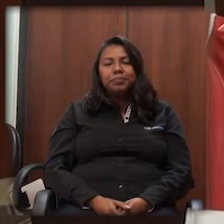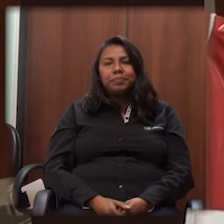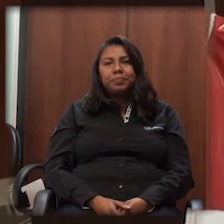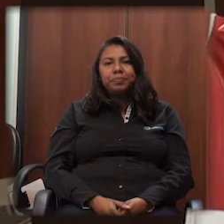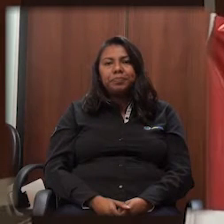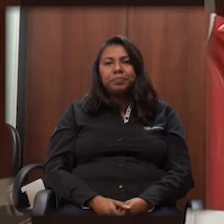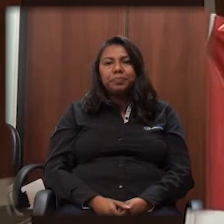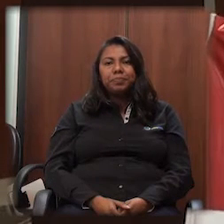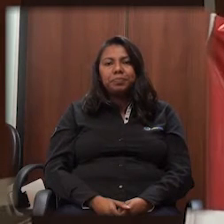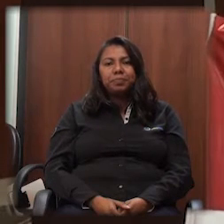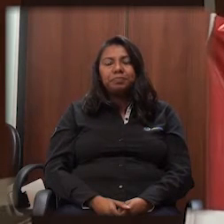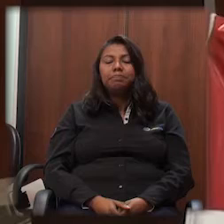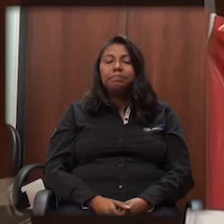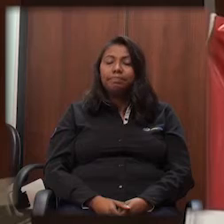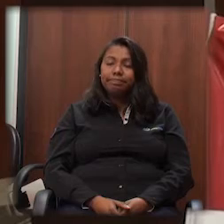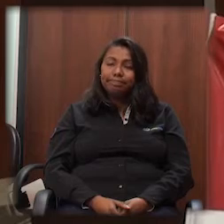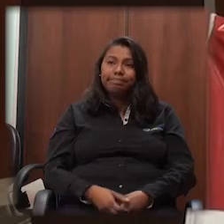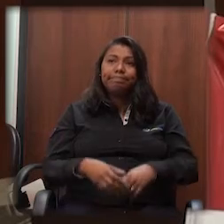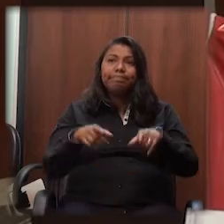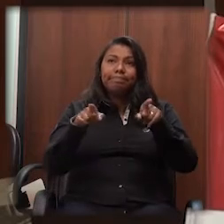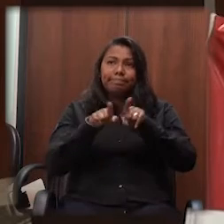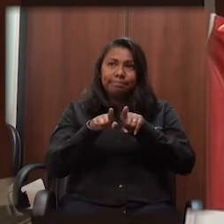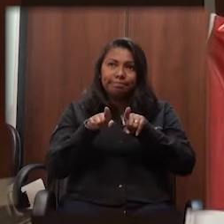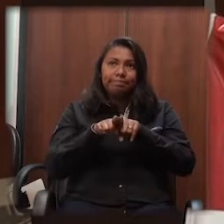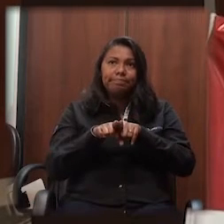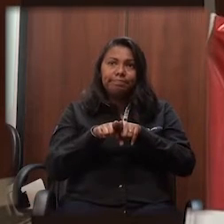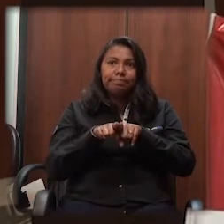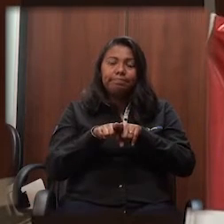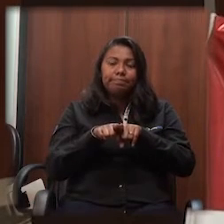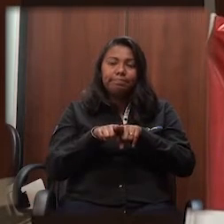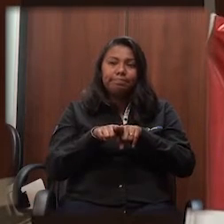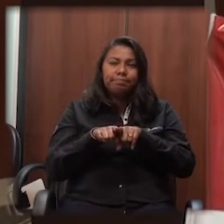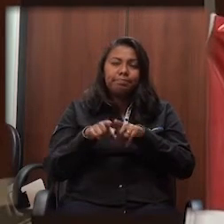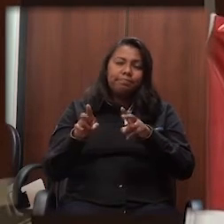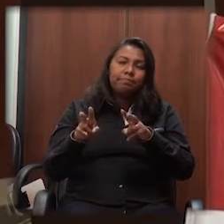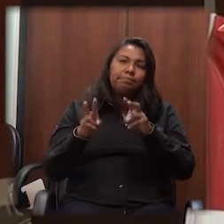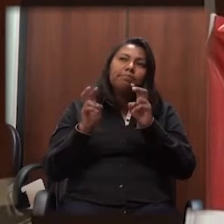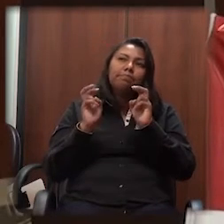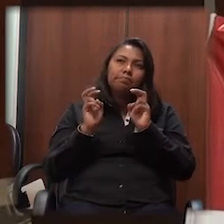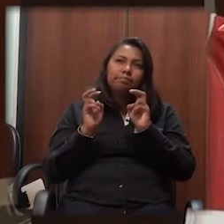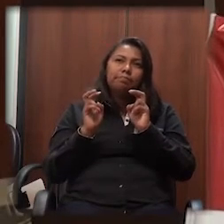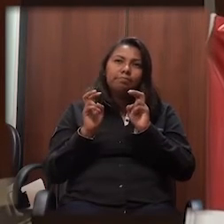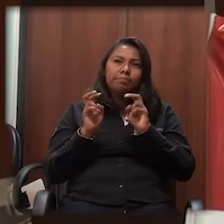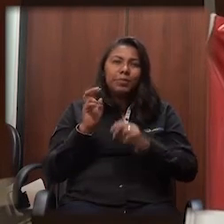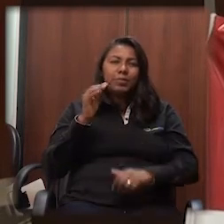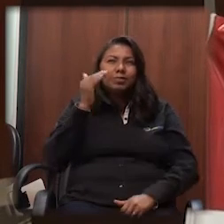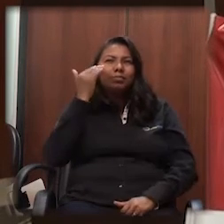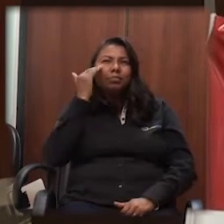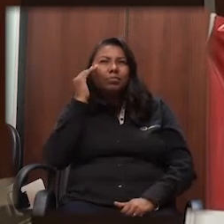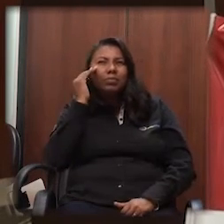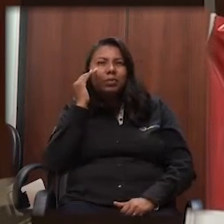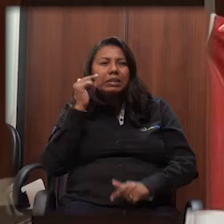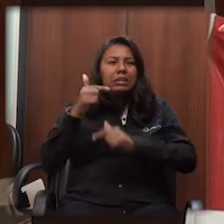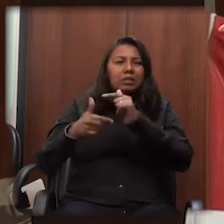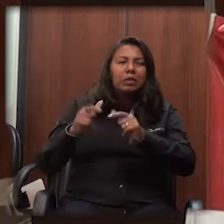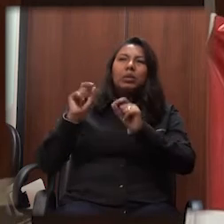questão. É algo que também aponta como questão para a gente da comissão, que é a compreensão do que é um